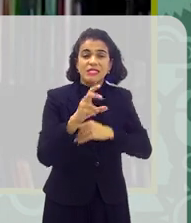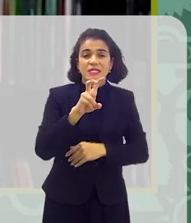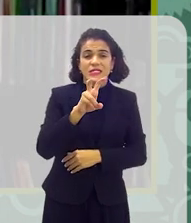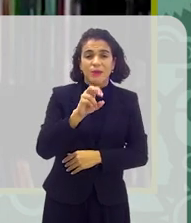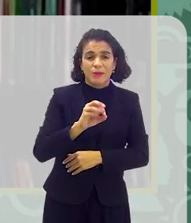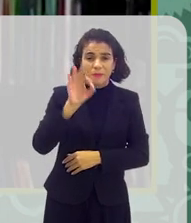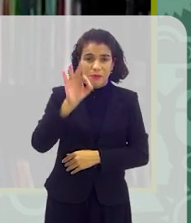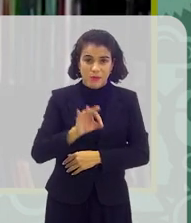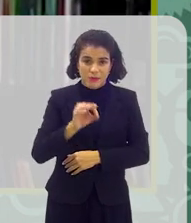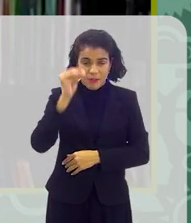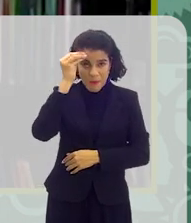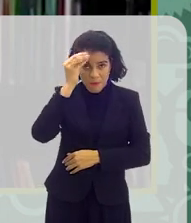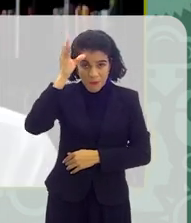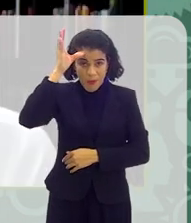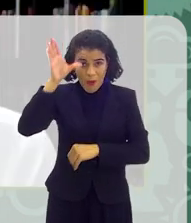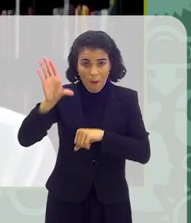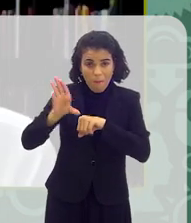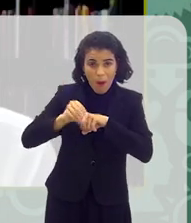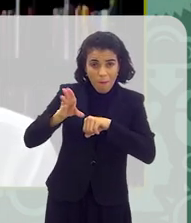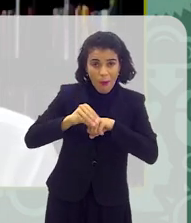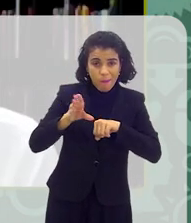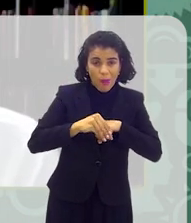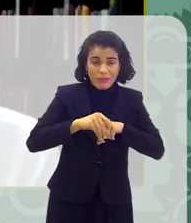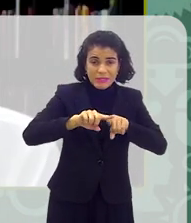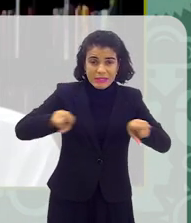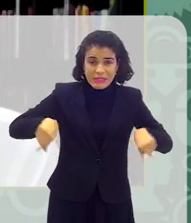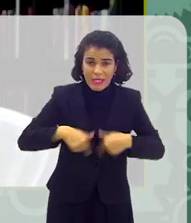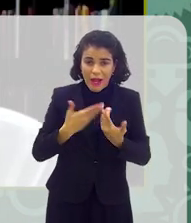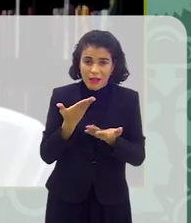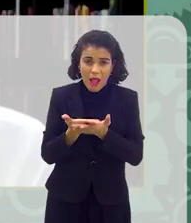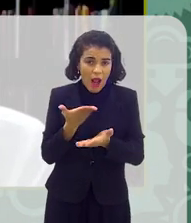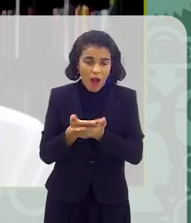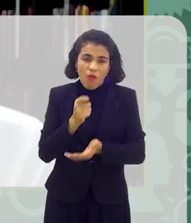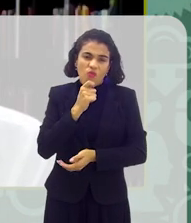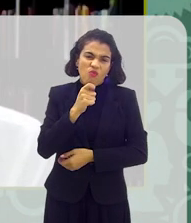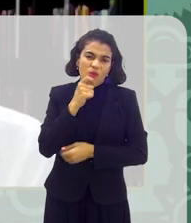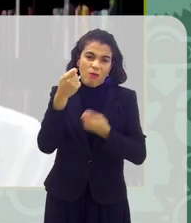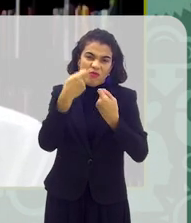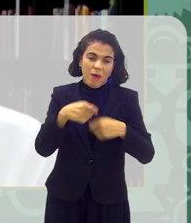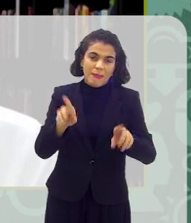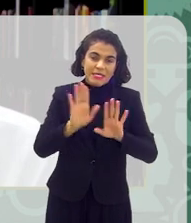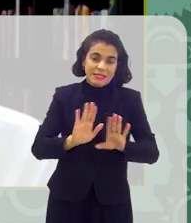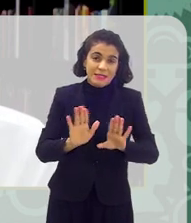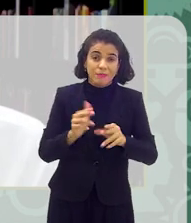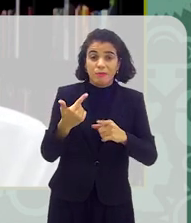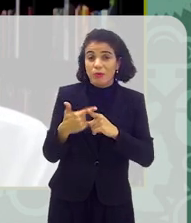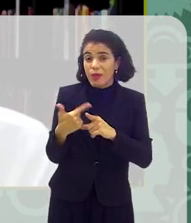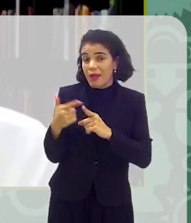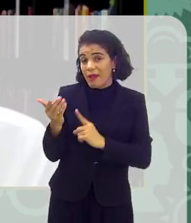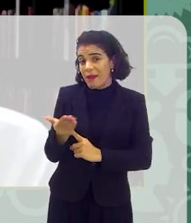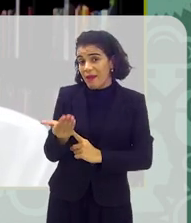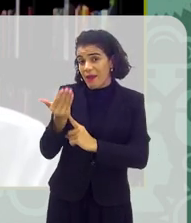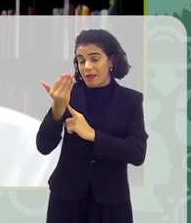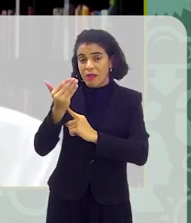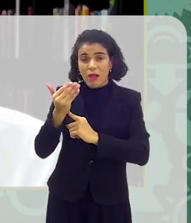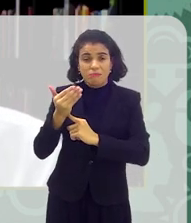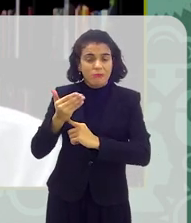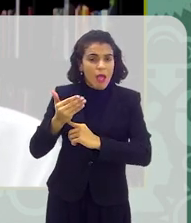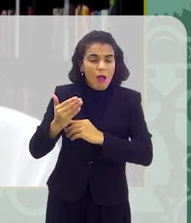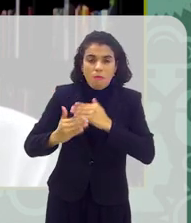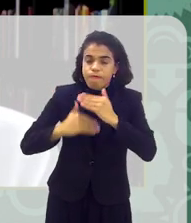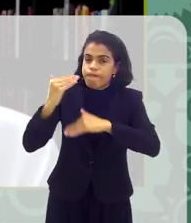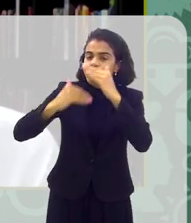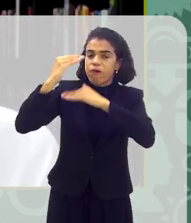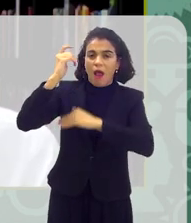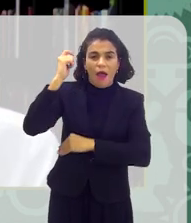que 50% do conhecimento adquirido em sala de aula não será mais aplicado quando ele se formar, porque a tecnologia